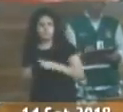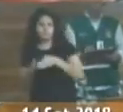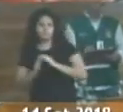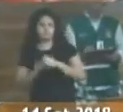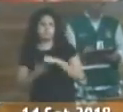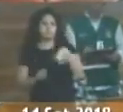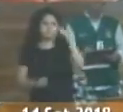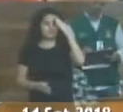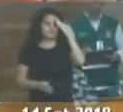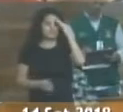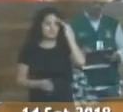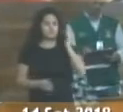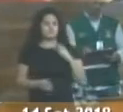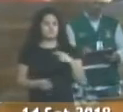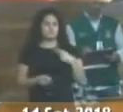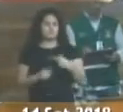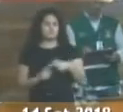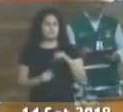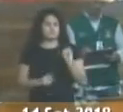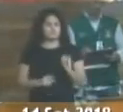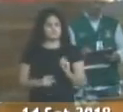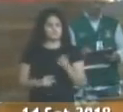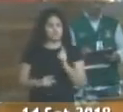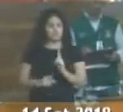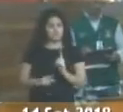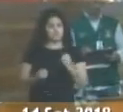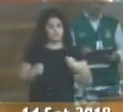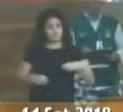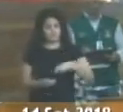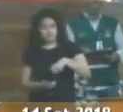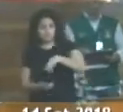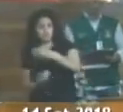sabe? Porque senão eu tenho que ir de trilha. E como que eu levo